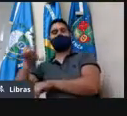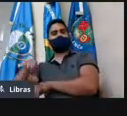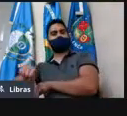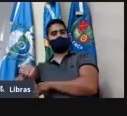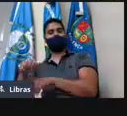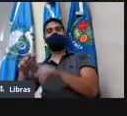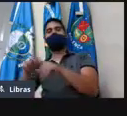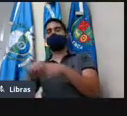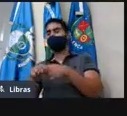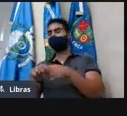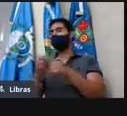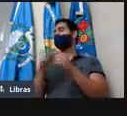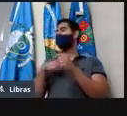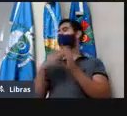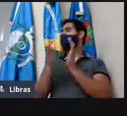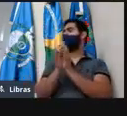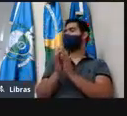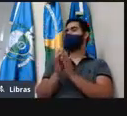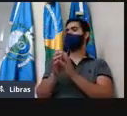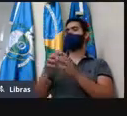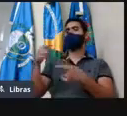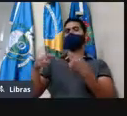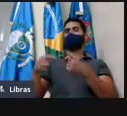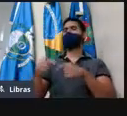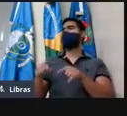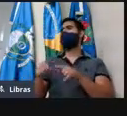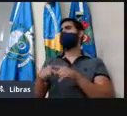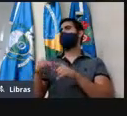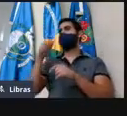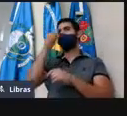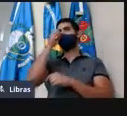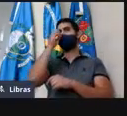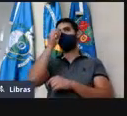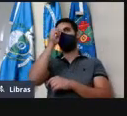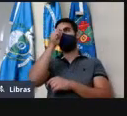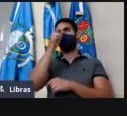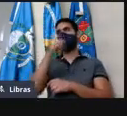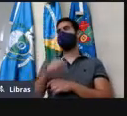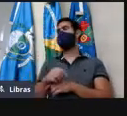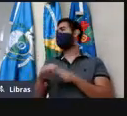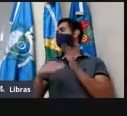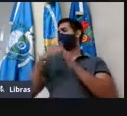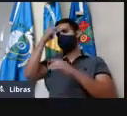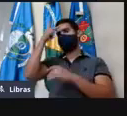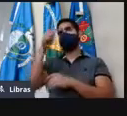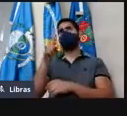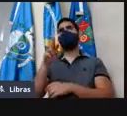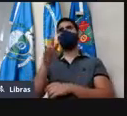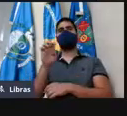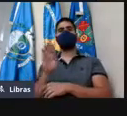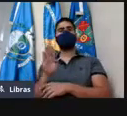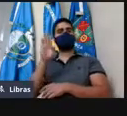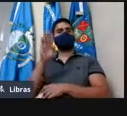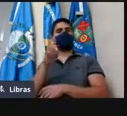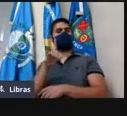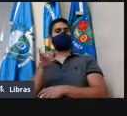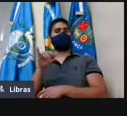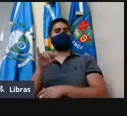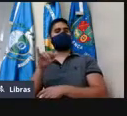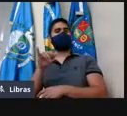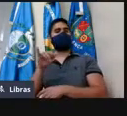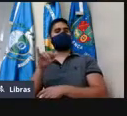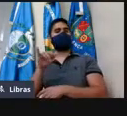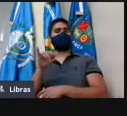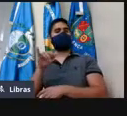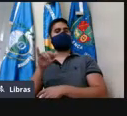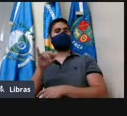partido está apoiando ele. Agradeço muito ao vereador David pela confiança, a todos os pré-candidatos. E dia 27 a gente vai estar na rua, nosso carrinho